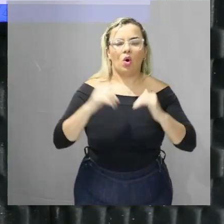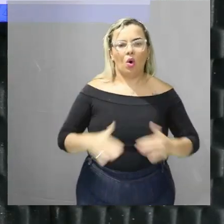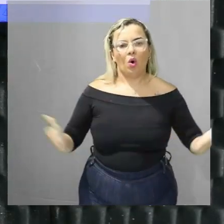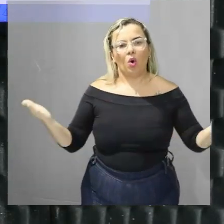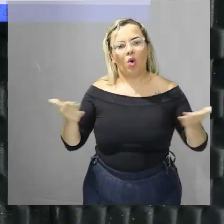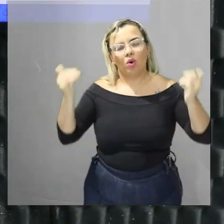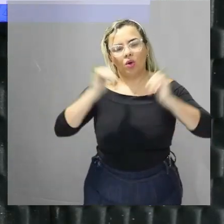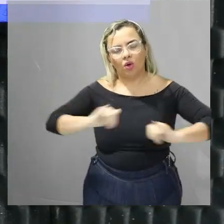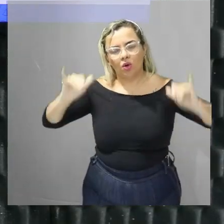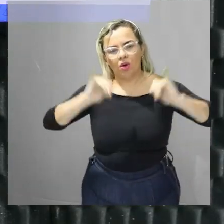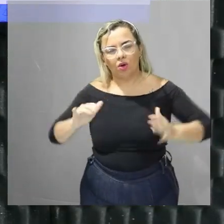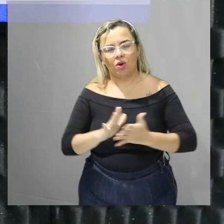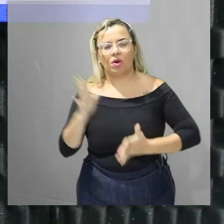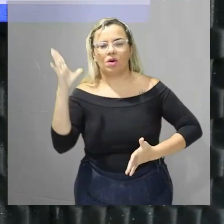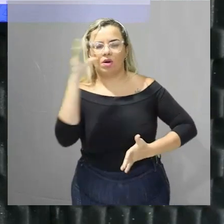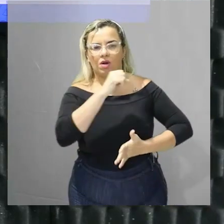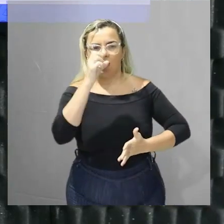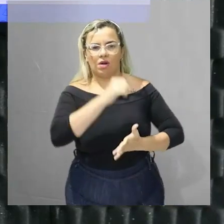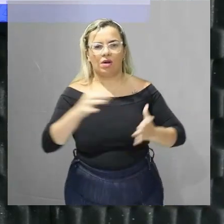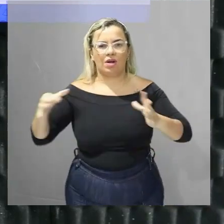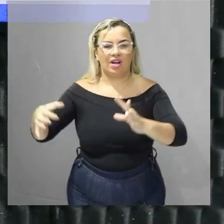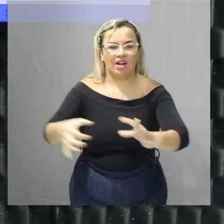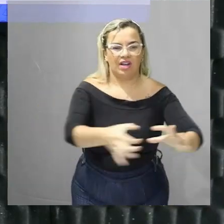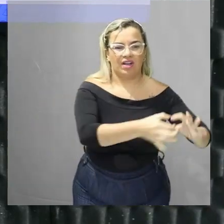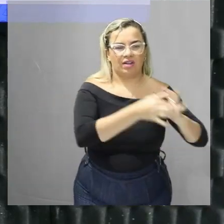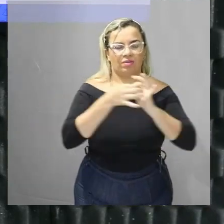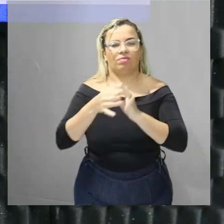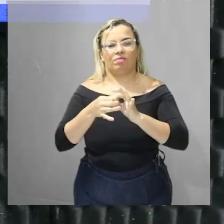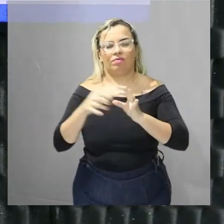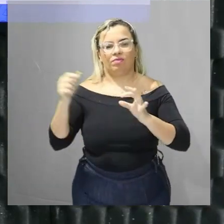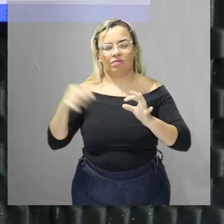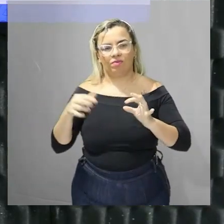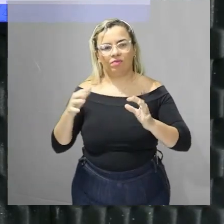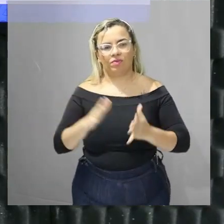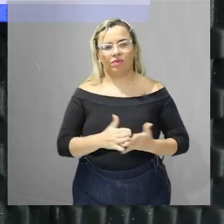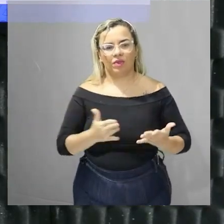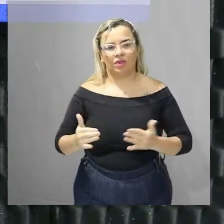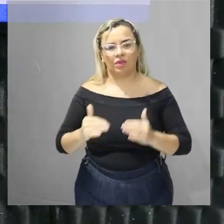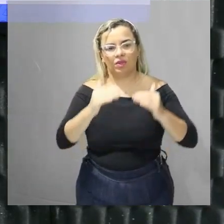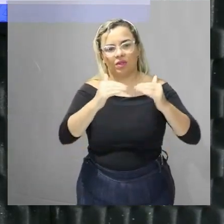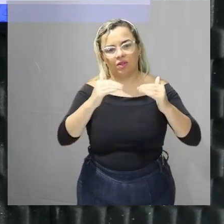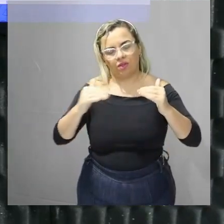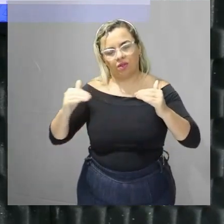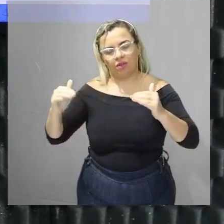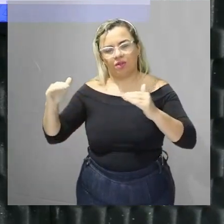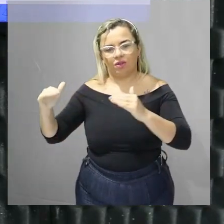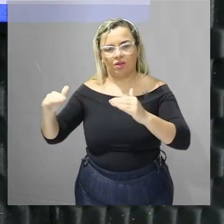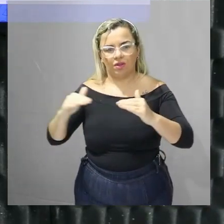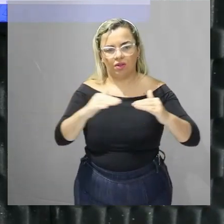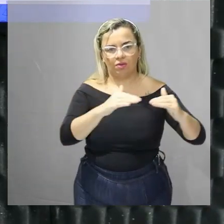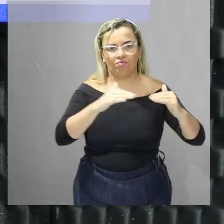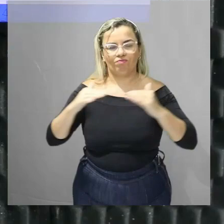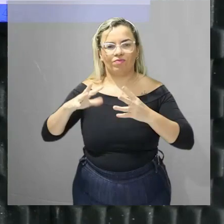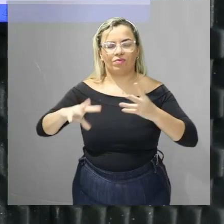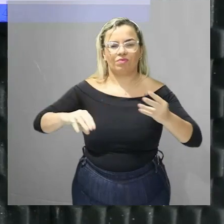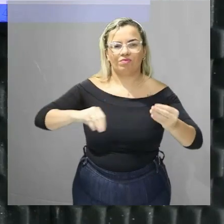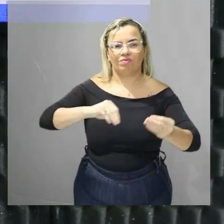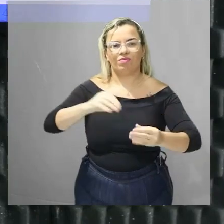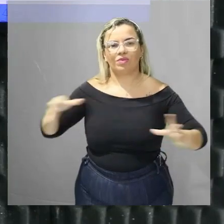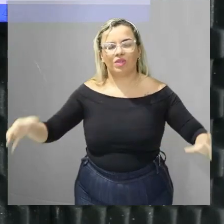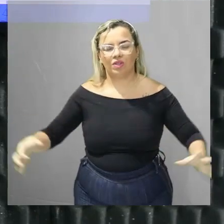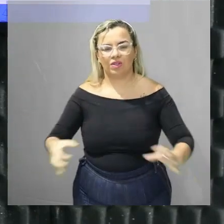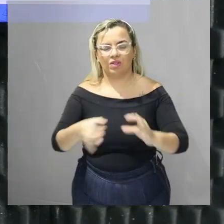rápida. As cidades, elas estão muito mais interligadas. É por isso que ele fala de camadas sobrepostas, como se estivessem mescladas e